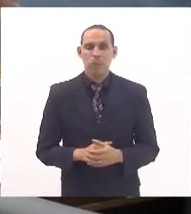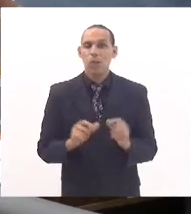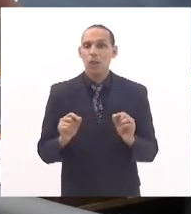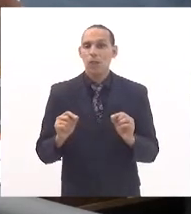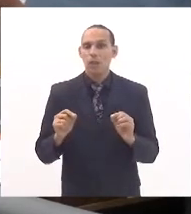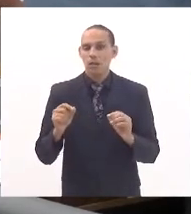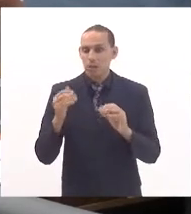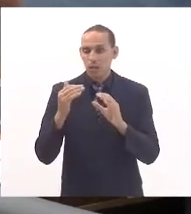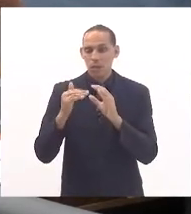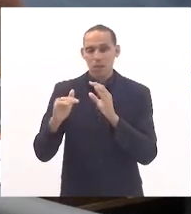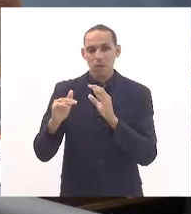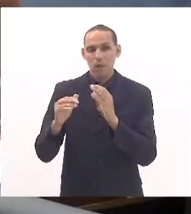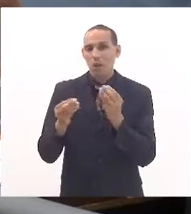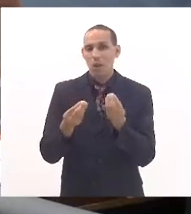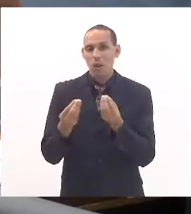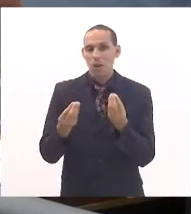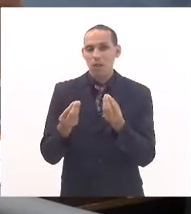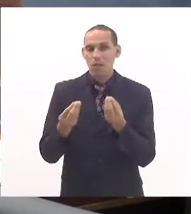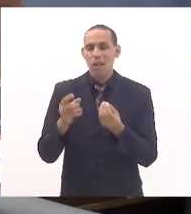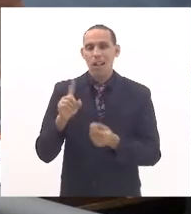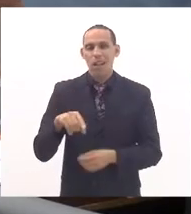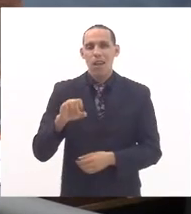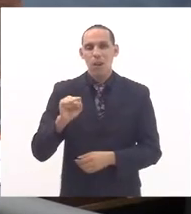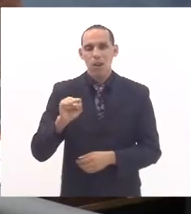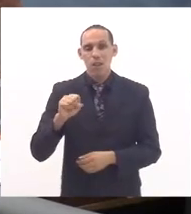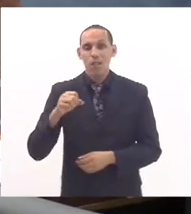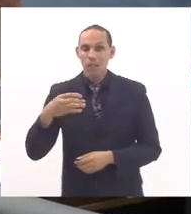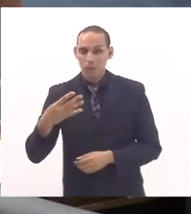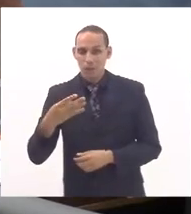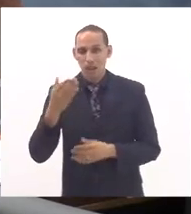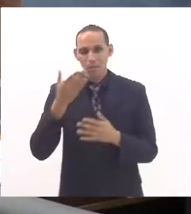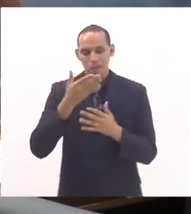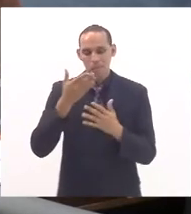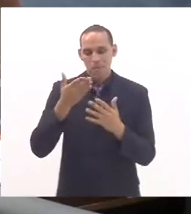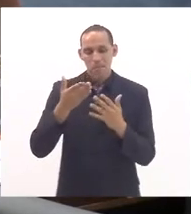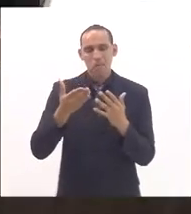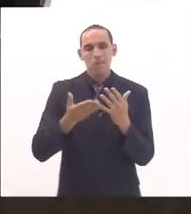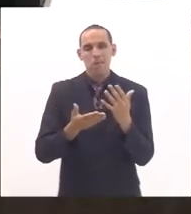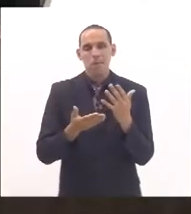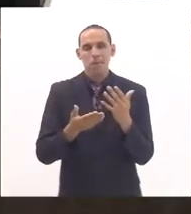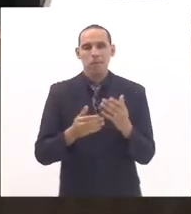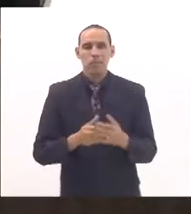encaminha no sentido de ser 84 parcelas,